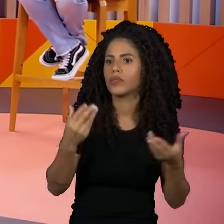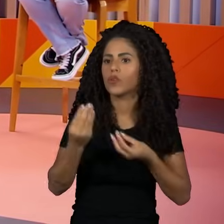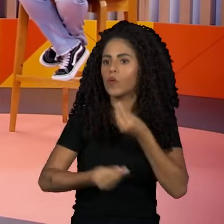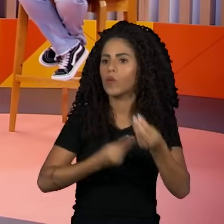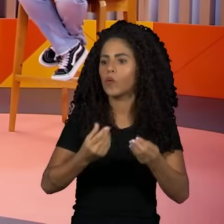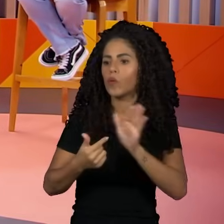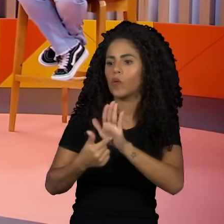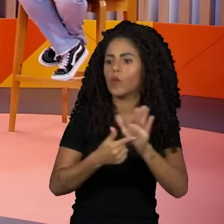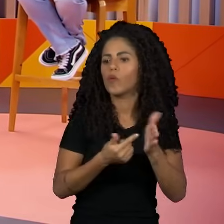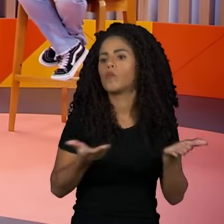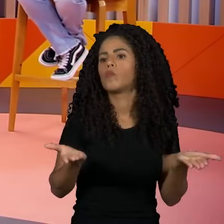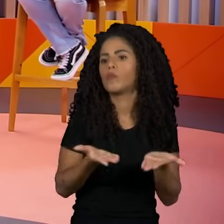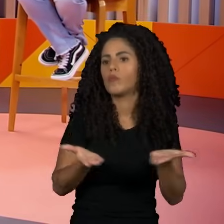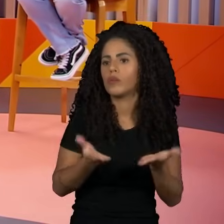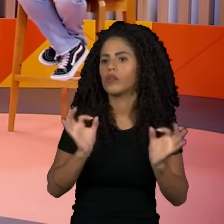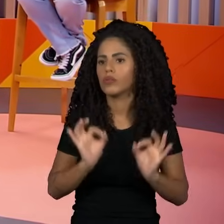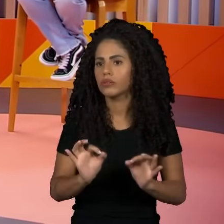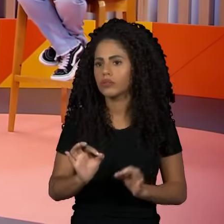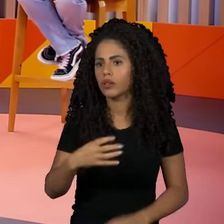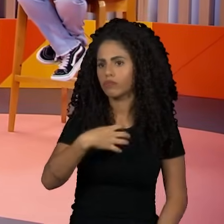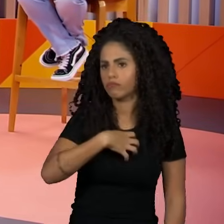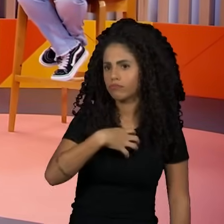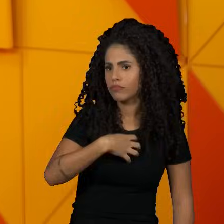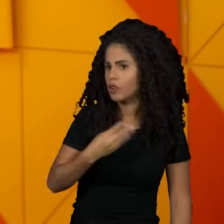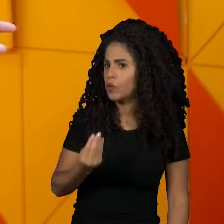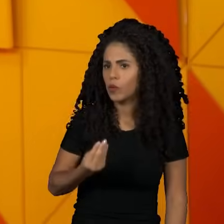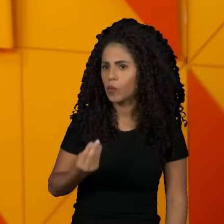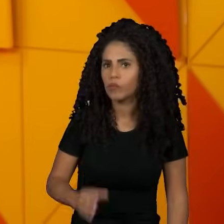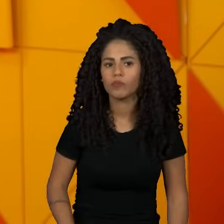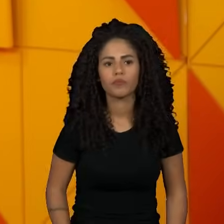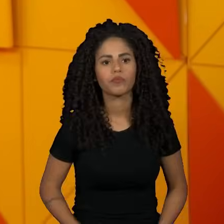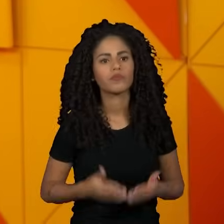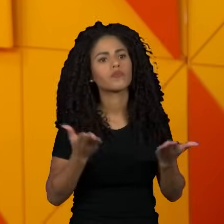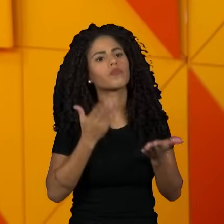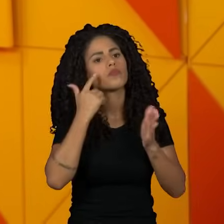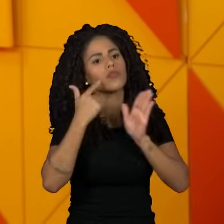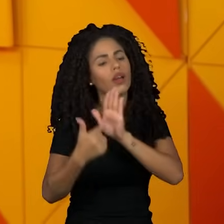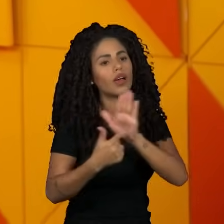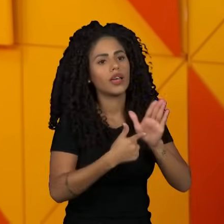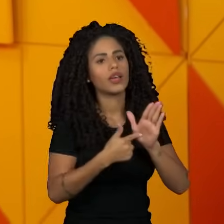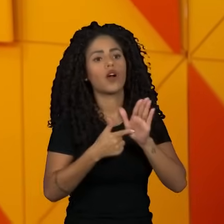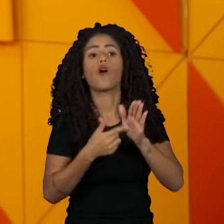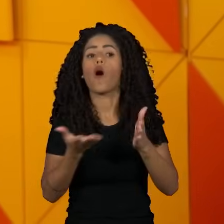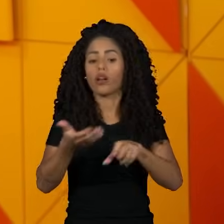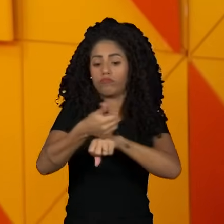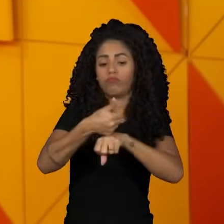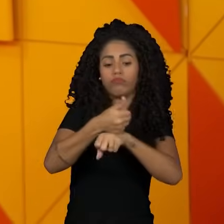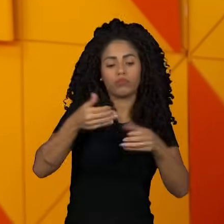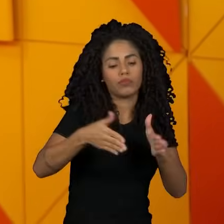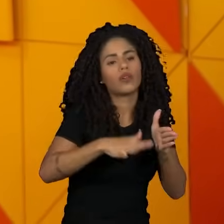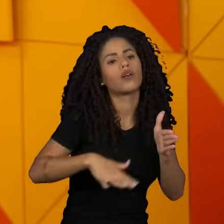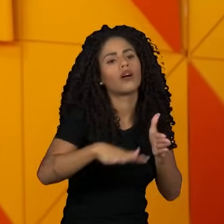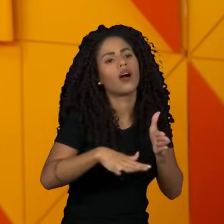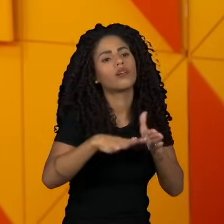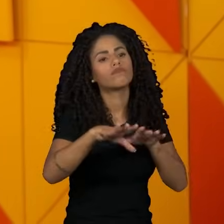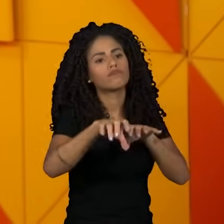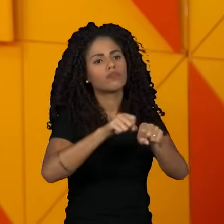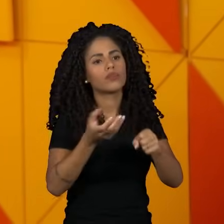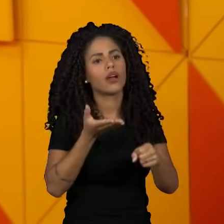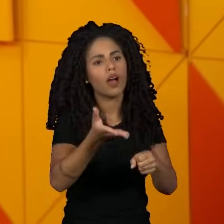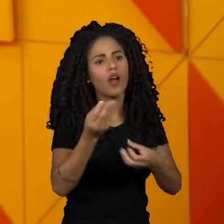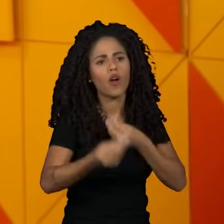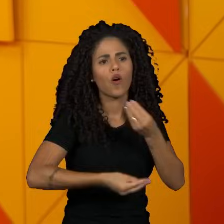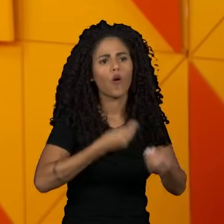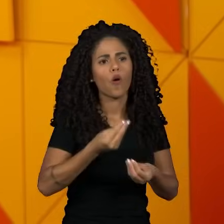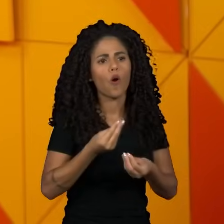presentes. Não quer dizer que elas estão saudáveis, né? Renan, vamos para o campo profissional. Você formou o